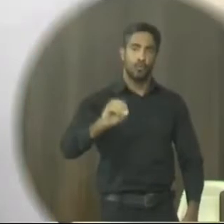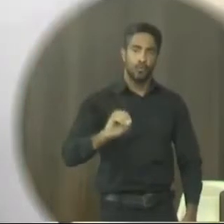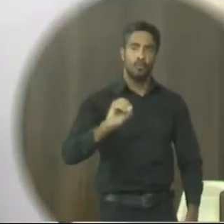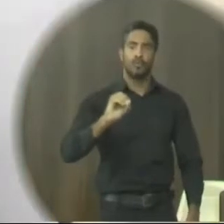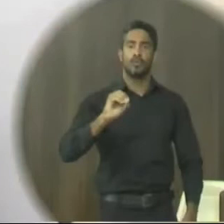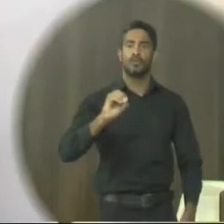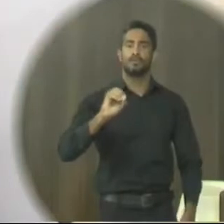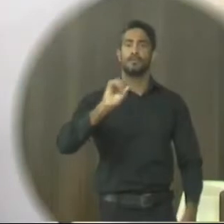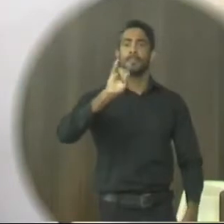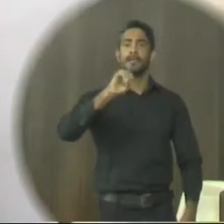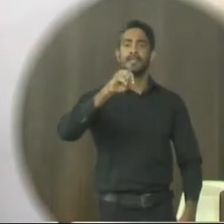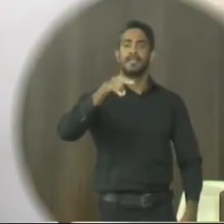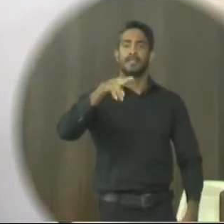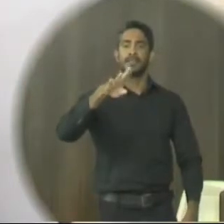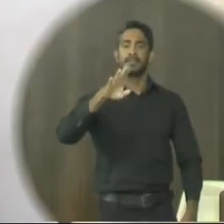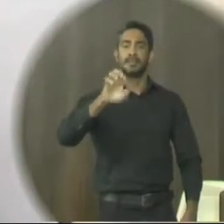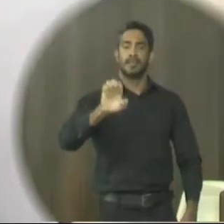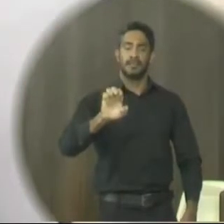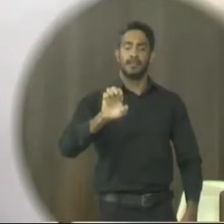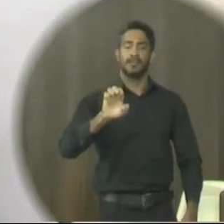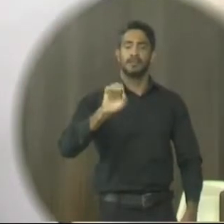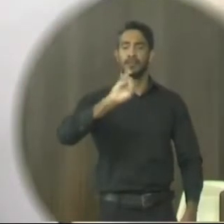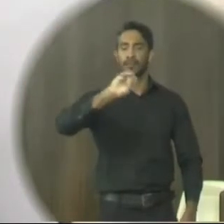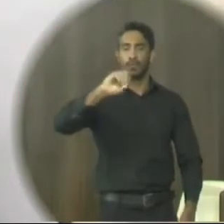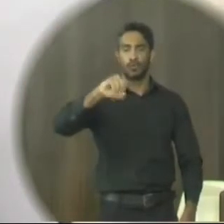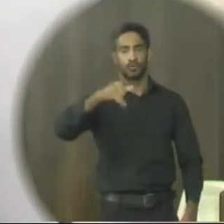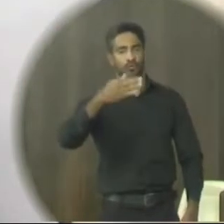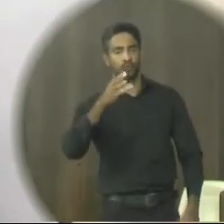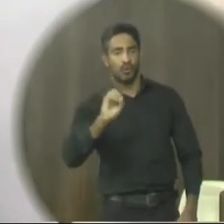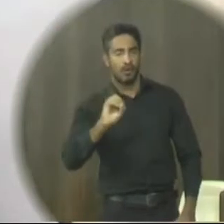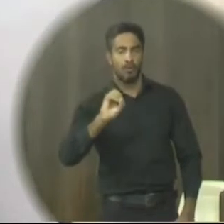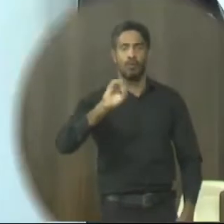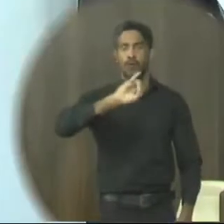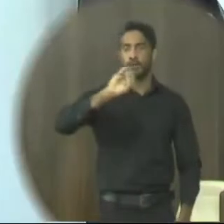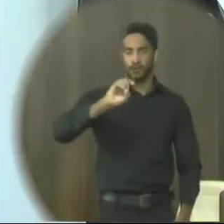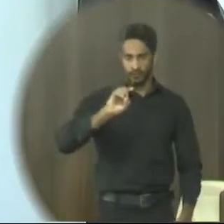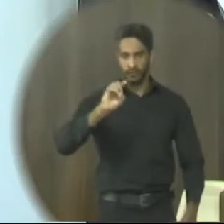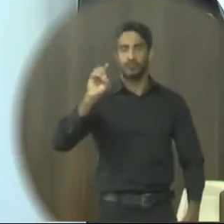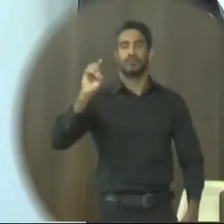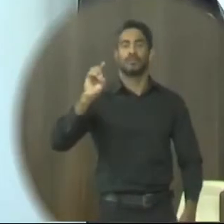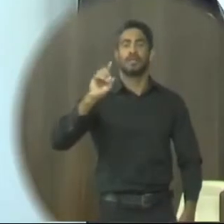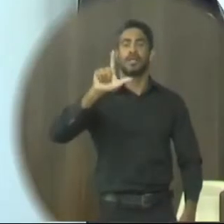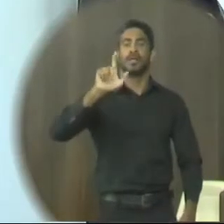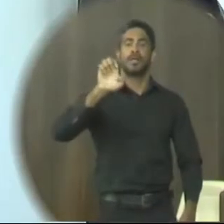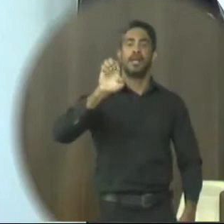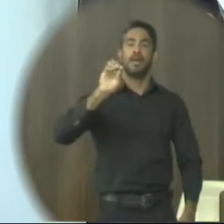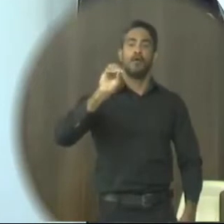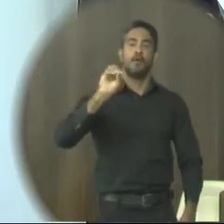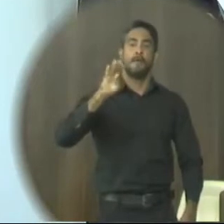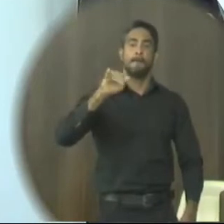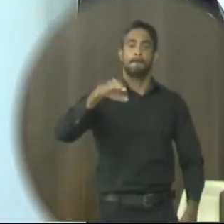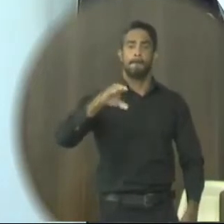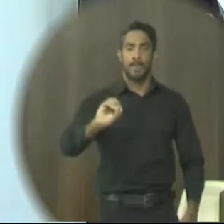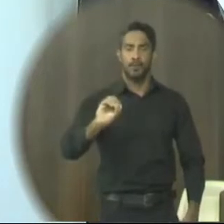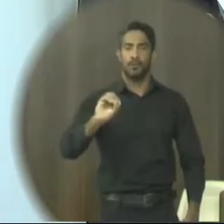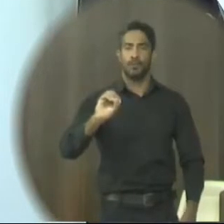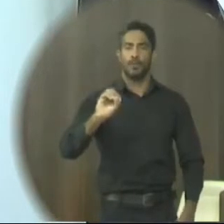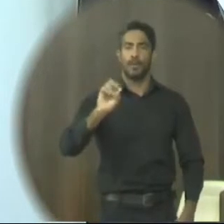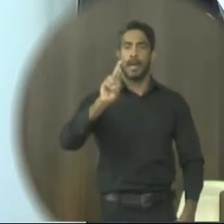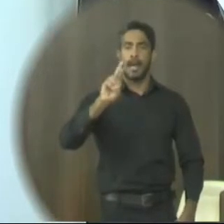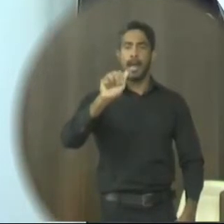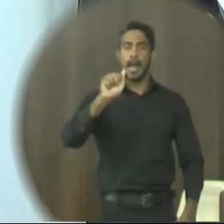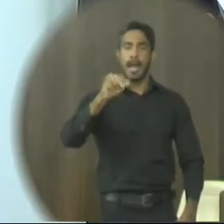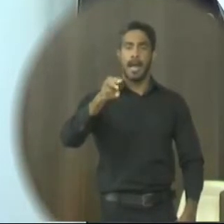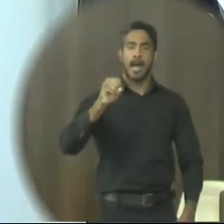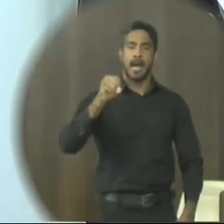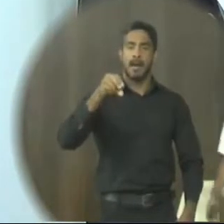Carlos, Islano de Silva Pedro, João Pereira da Silva, José Tarcísio Mendes, Lealbino Antunes de Bem, Ramon